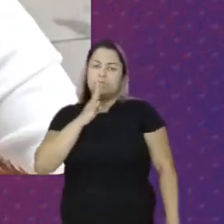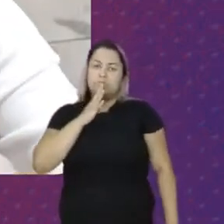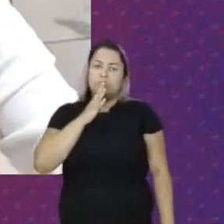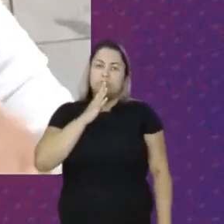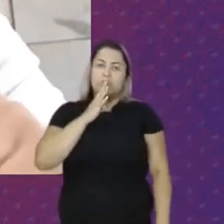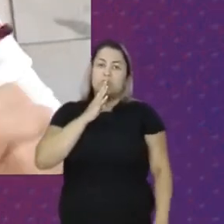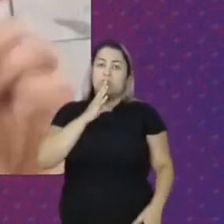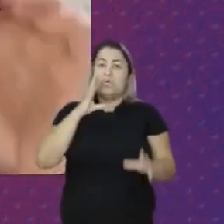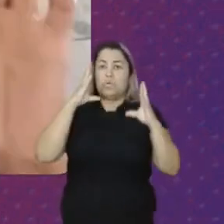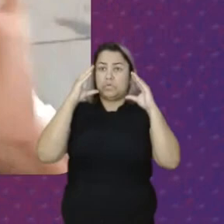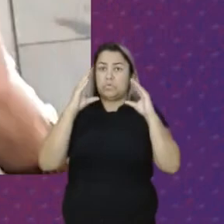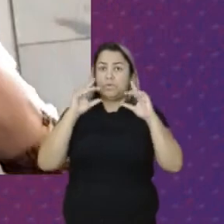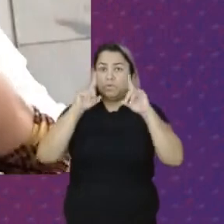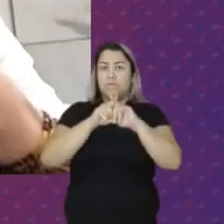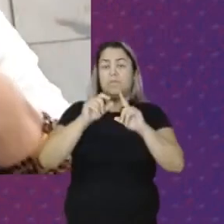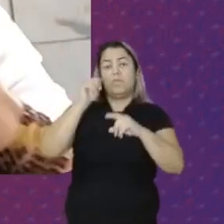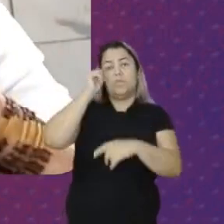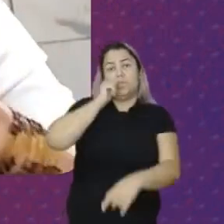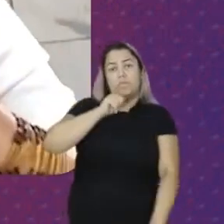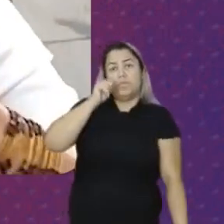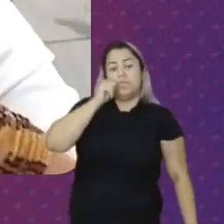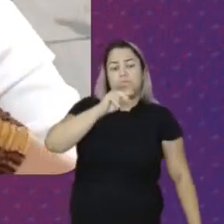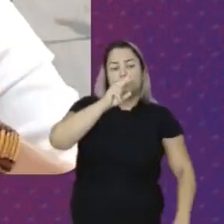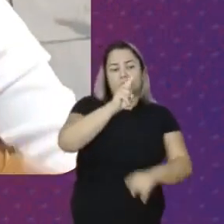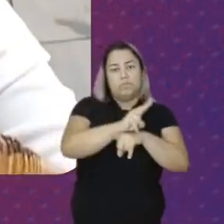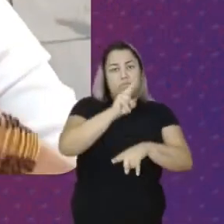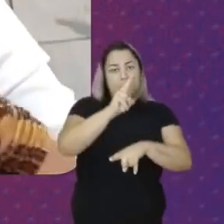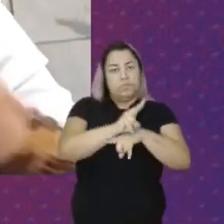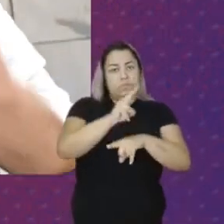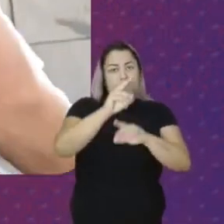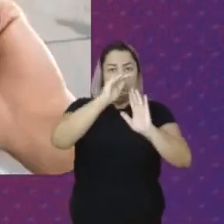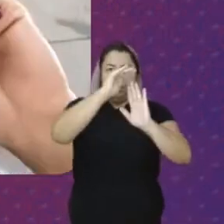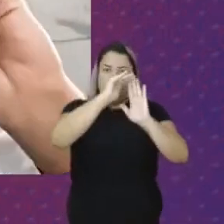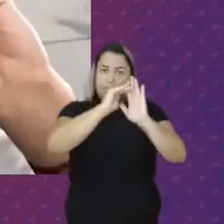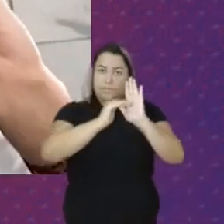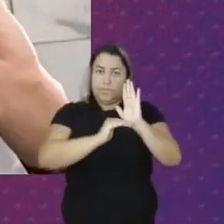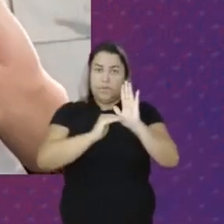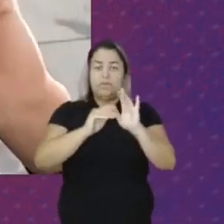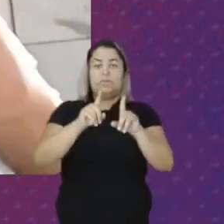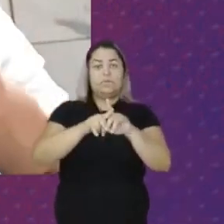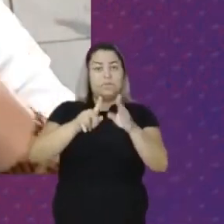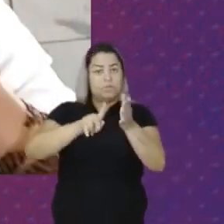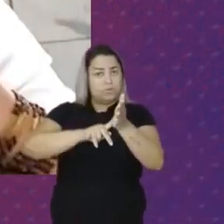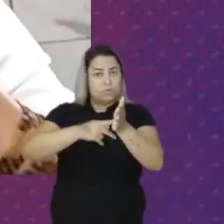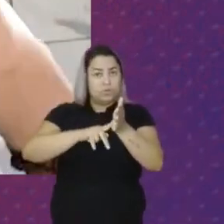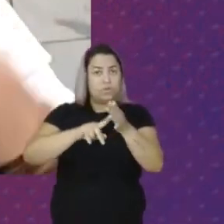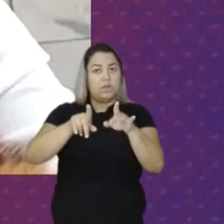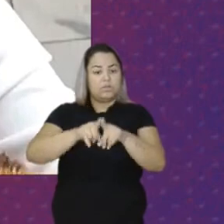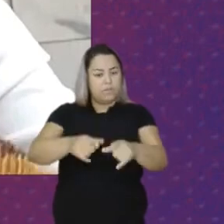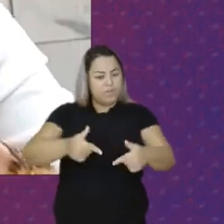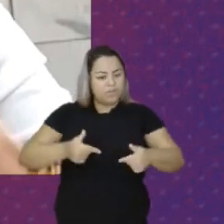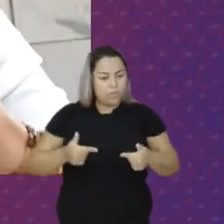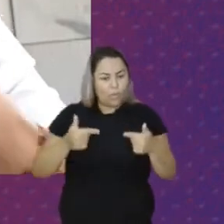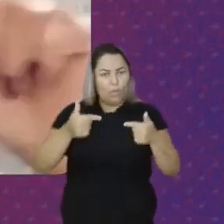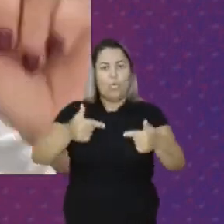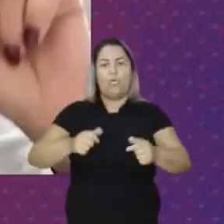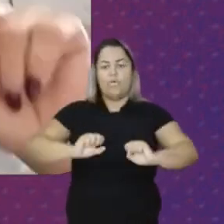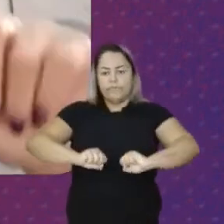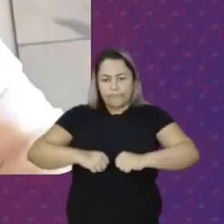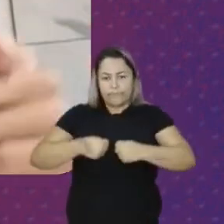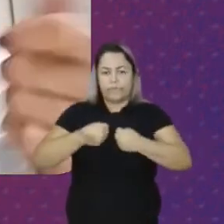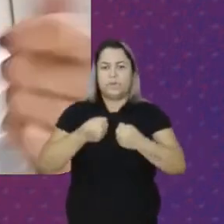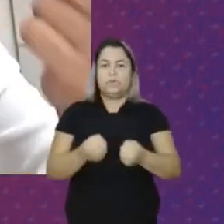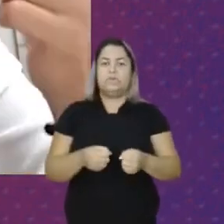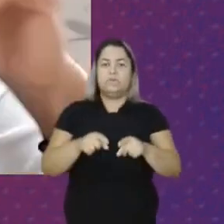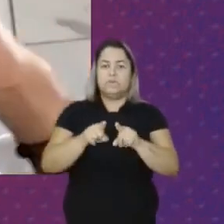territórios quilombolas, mulheres defensoras de pautas ambientais e que enfrentam, né, ali na